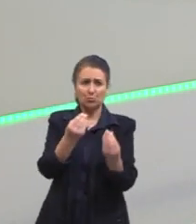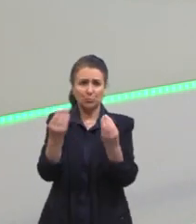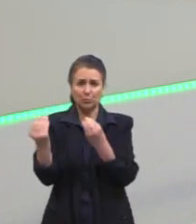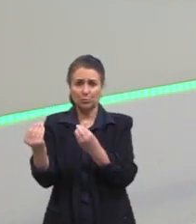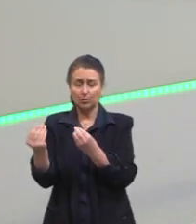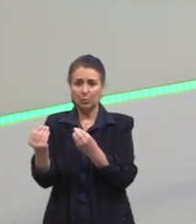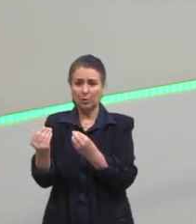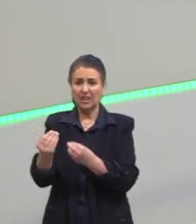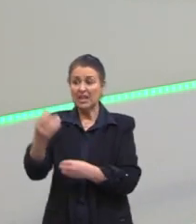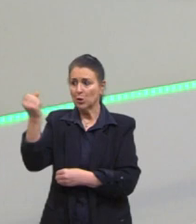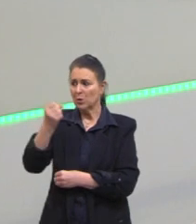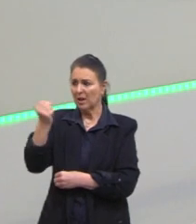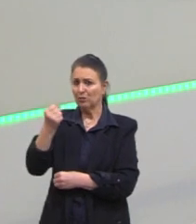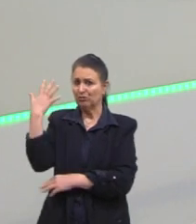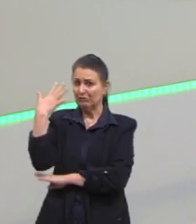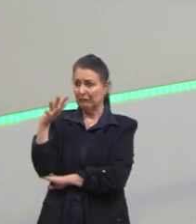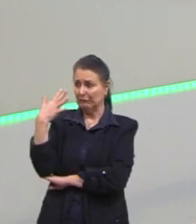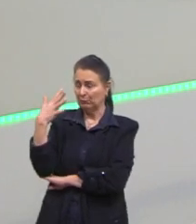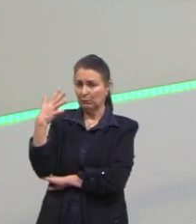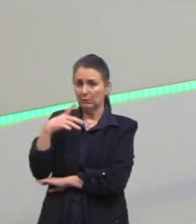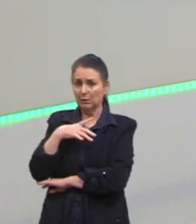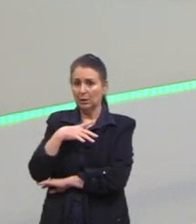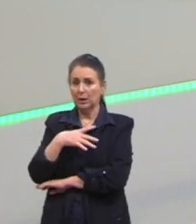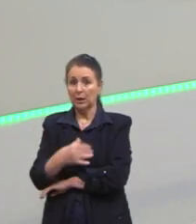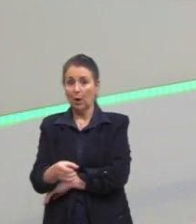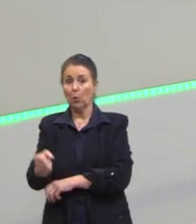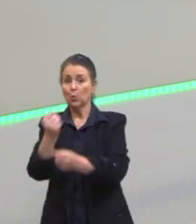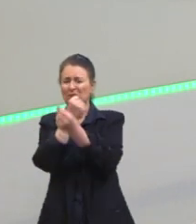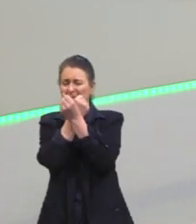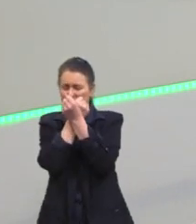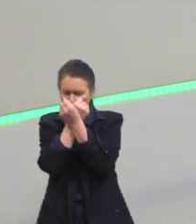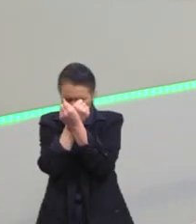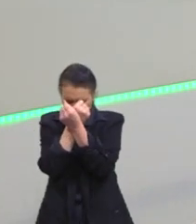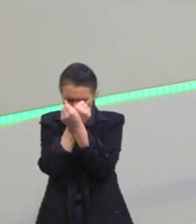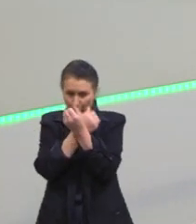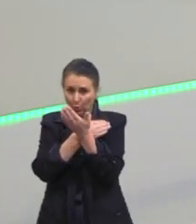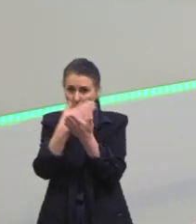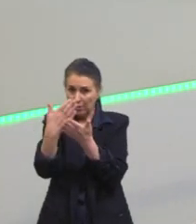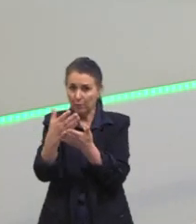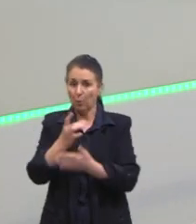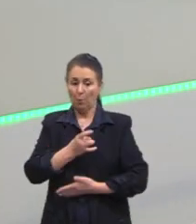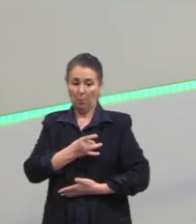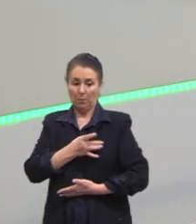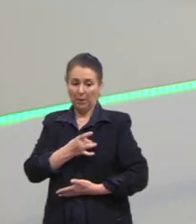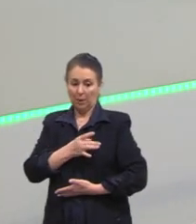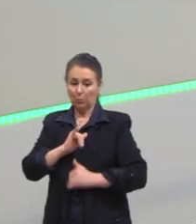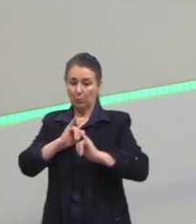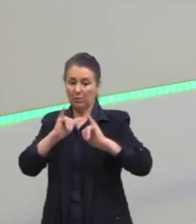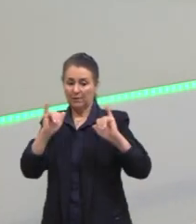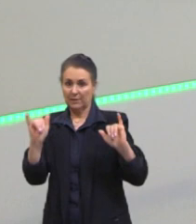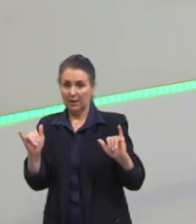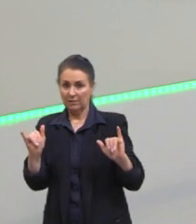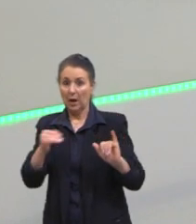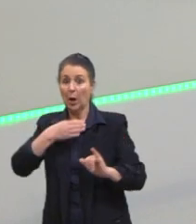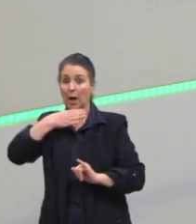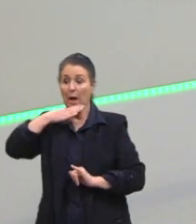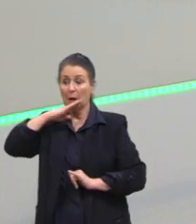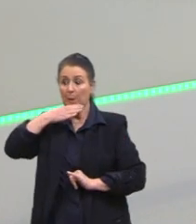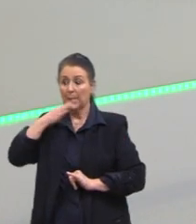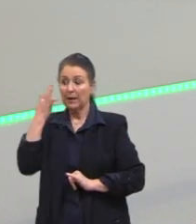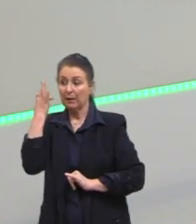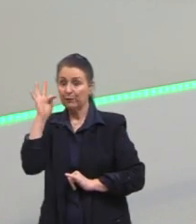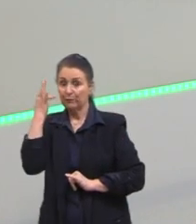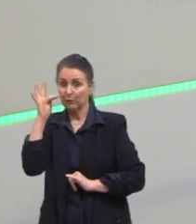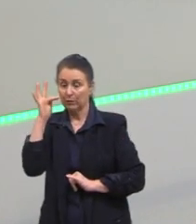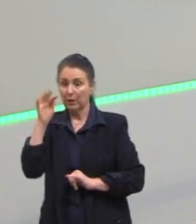escravos ficassem com medo de tomar o leite, se dizia, então, que leite com manga fazia mal e